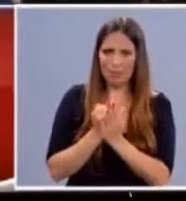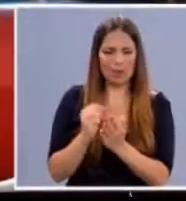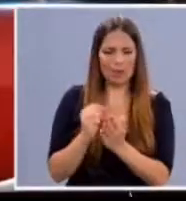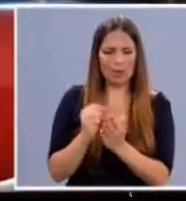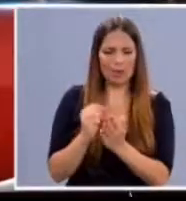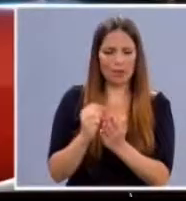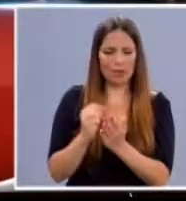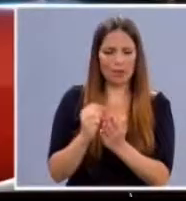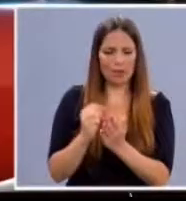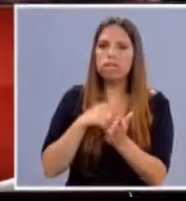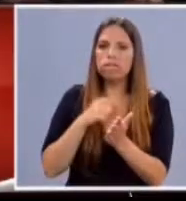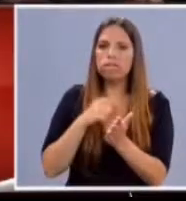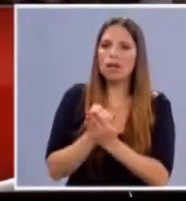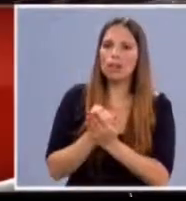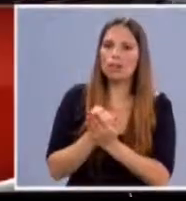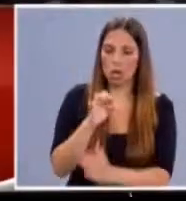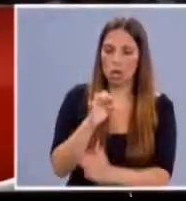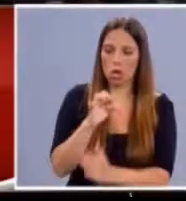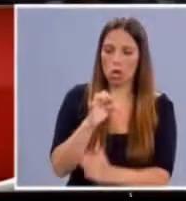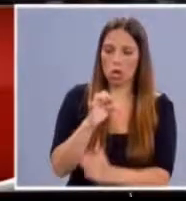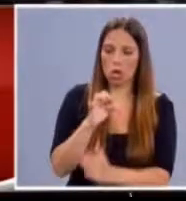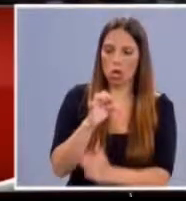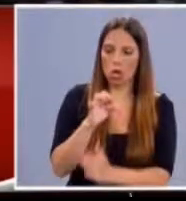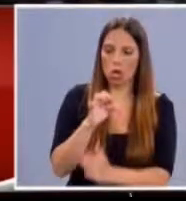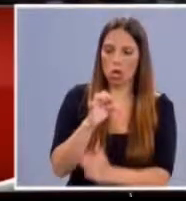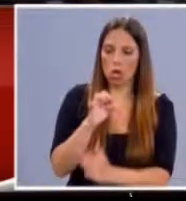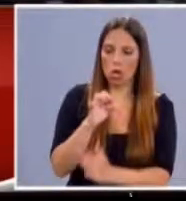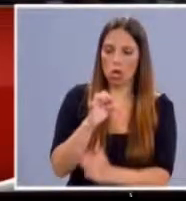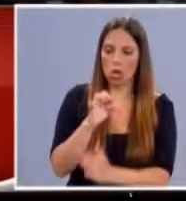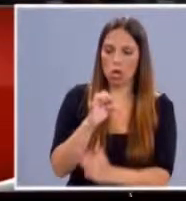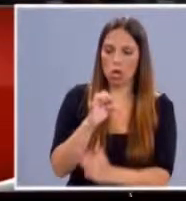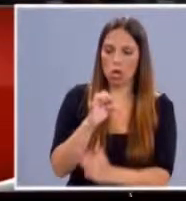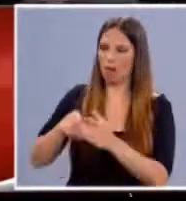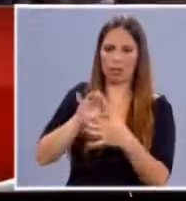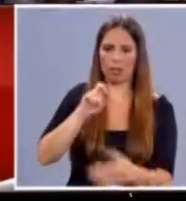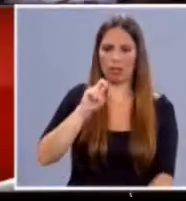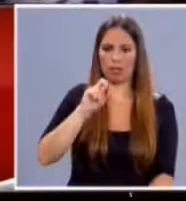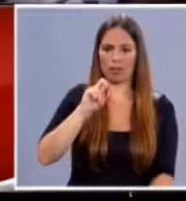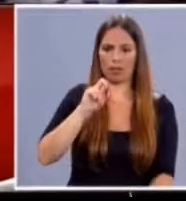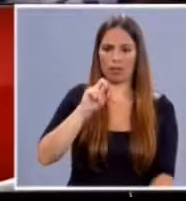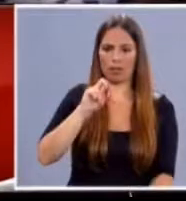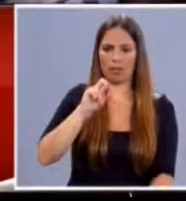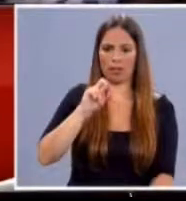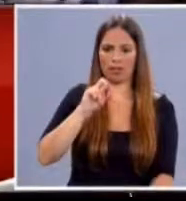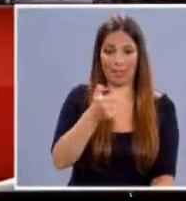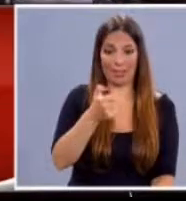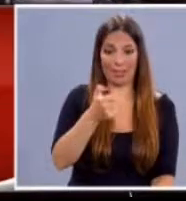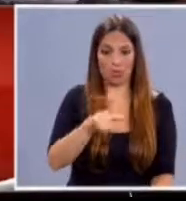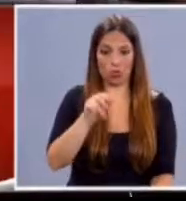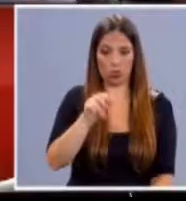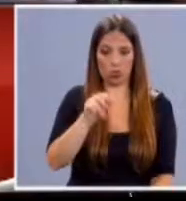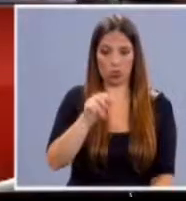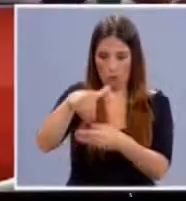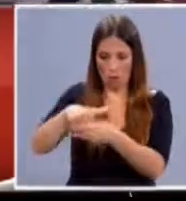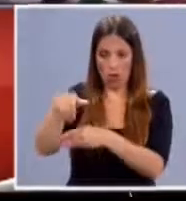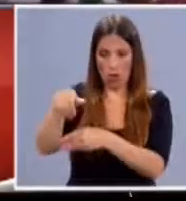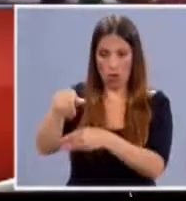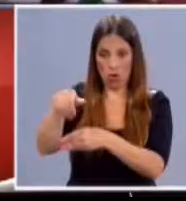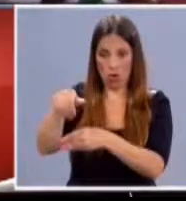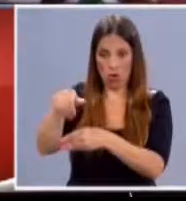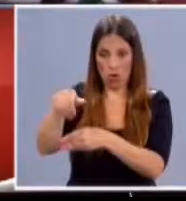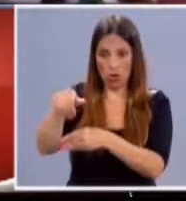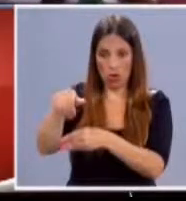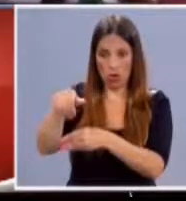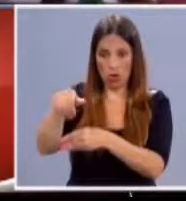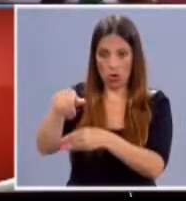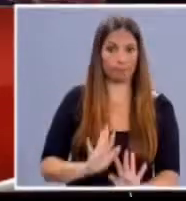não tivesse cerca de 800 assinaturas que correspondem a 3.000 que quisemos ter que fossem validadas, que não